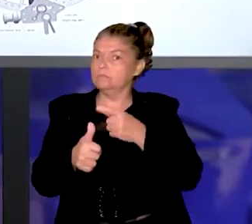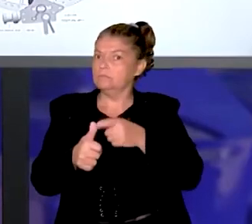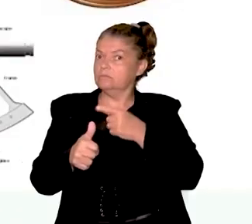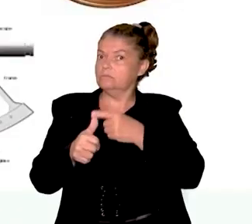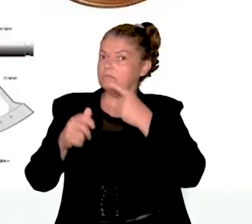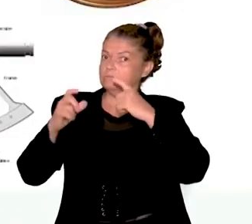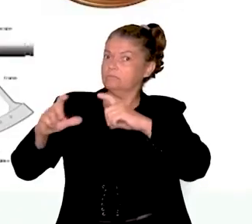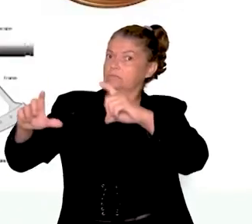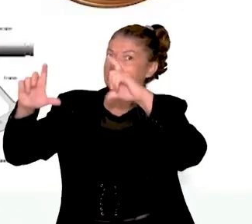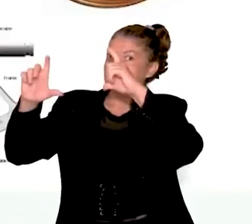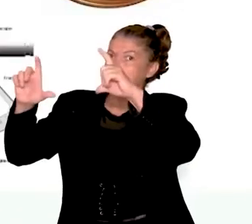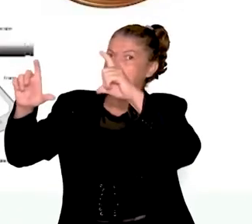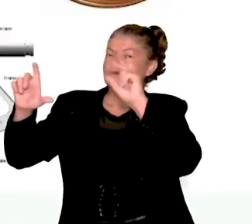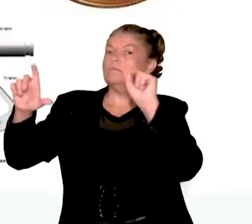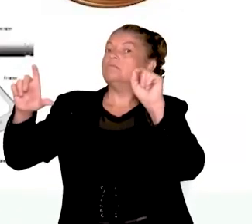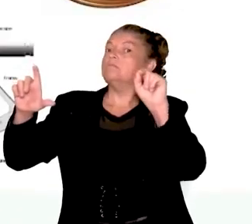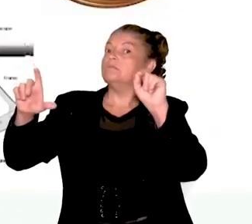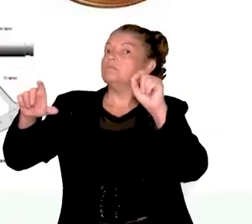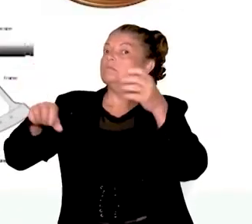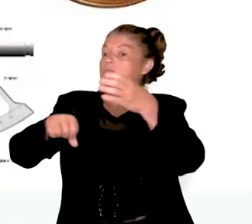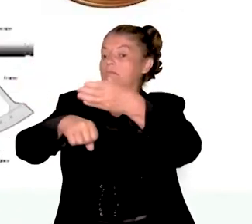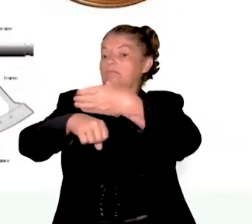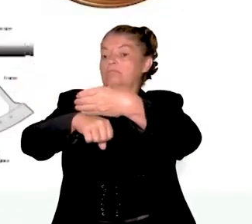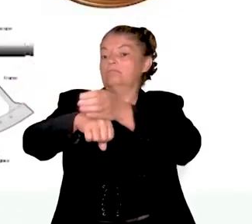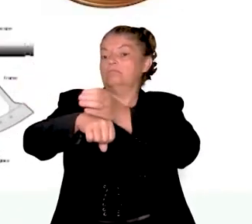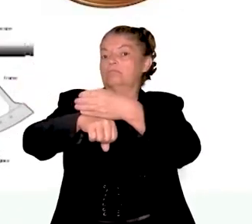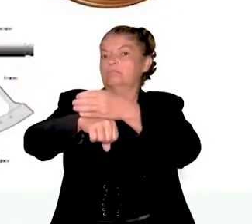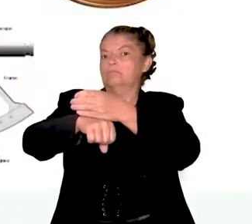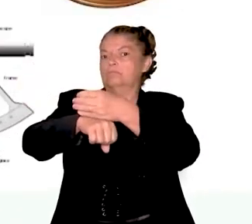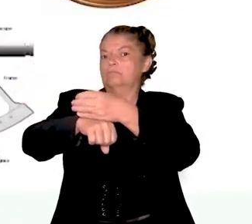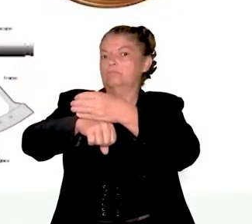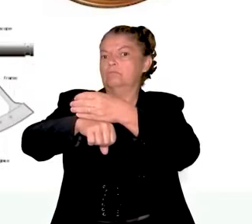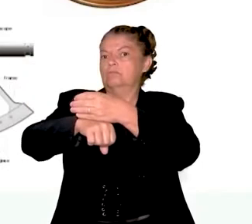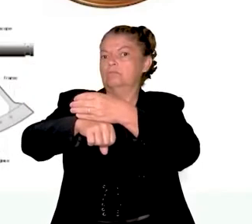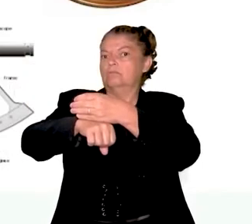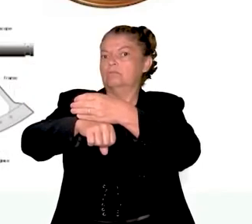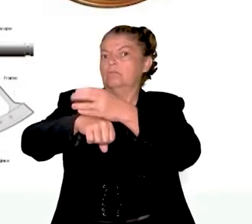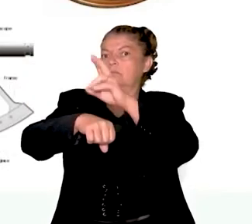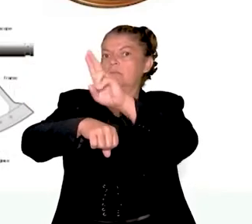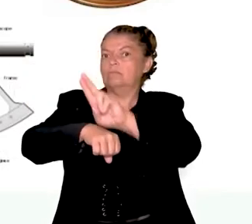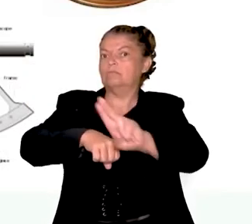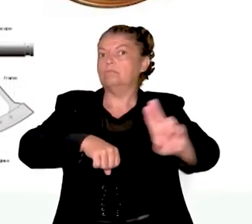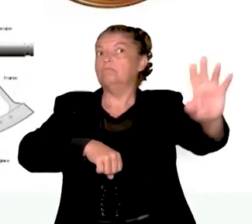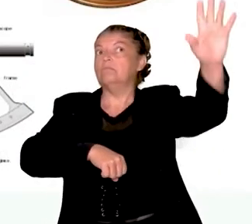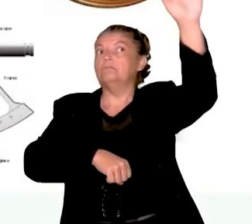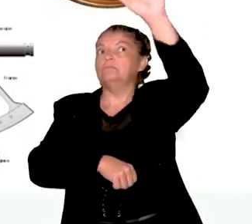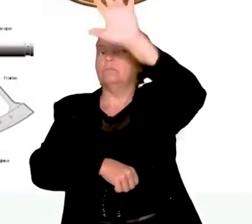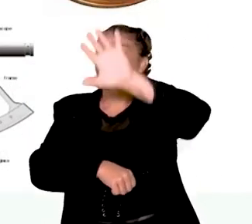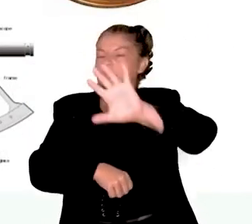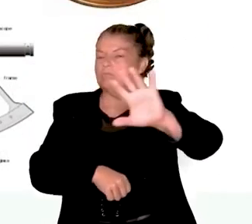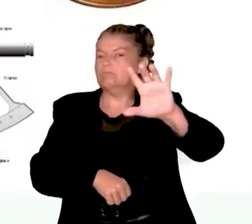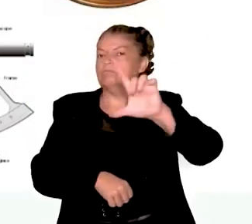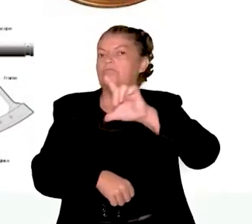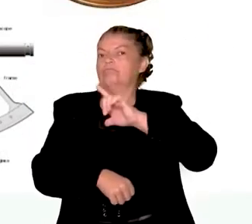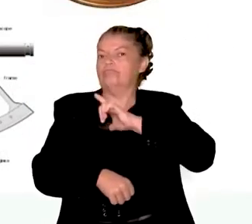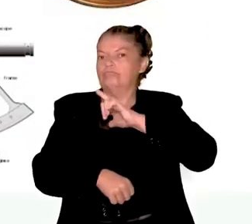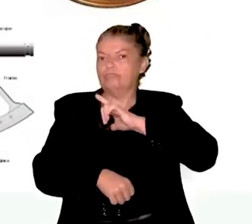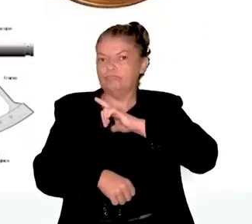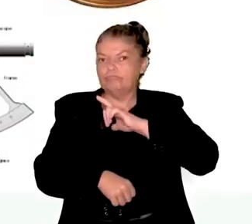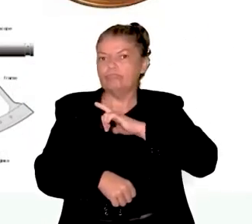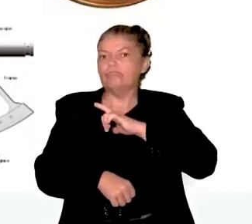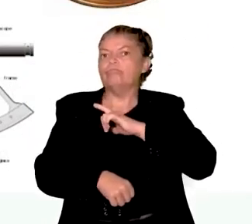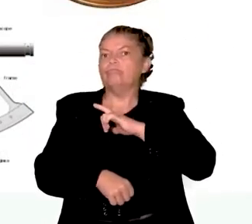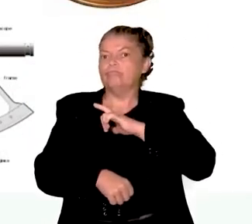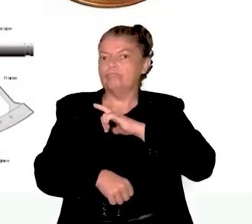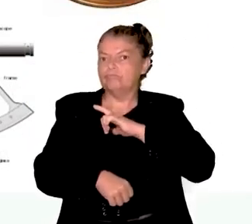é a bússola. Ela é universal, né? E o astrolábio foi feito também para utilizar, para